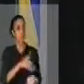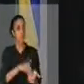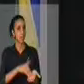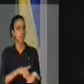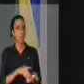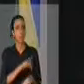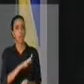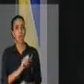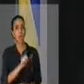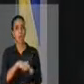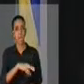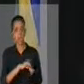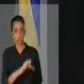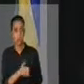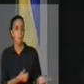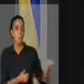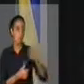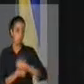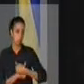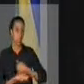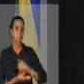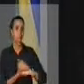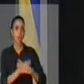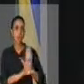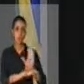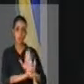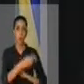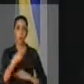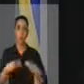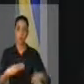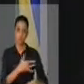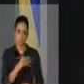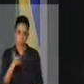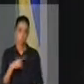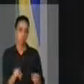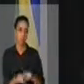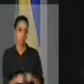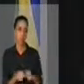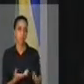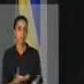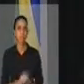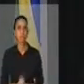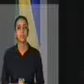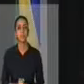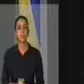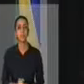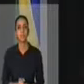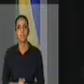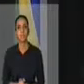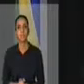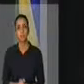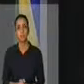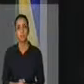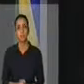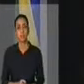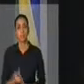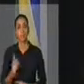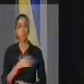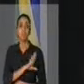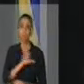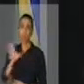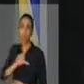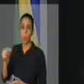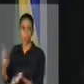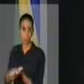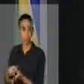aqui representando o Ministério. Eu peço, portanto, venha aos senhores colegas parlamentares, vou a uma coletiva